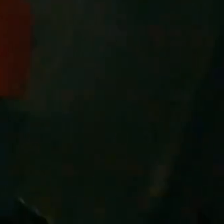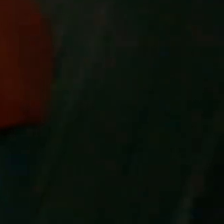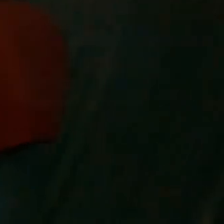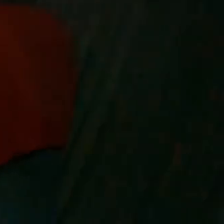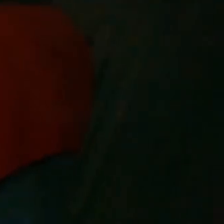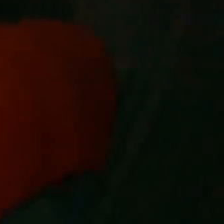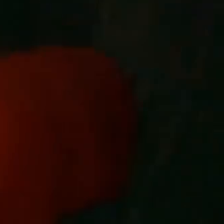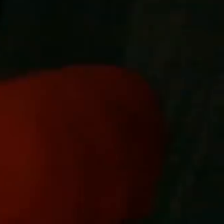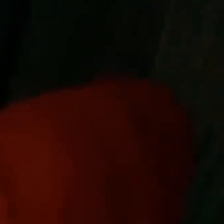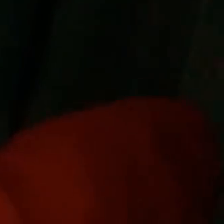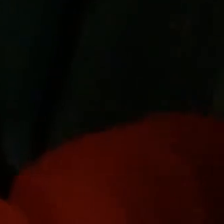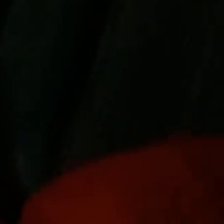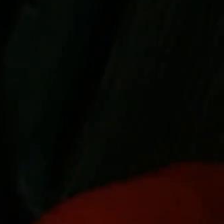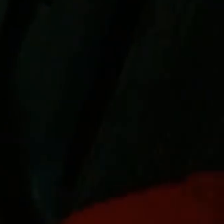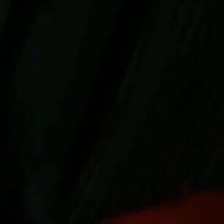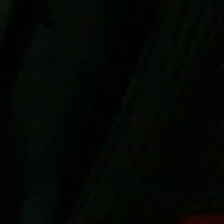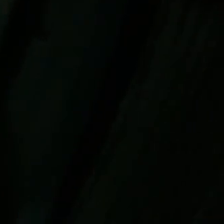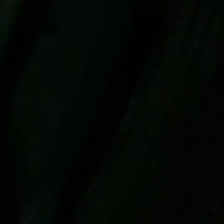Fazer oração.